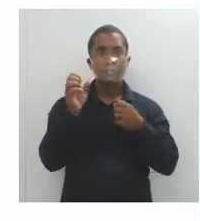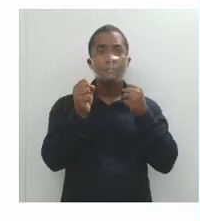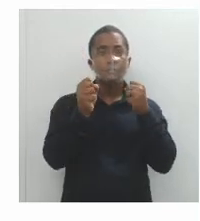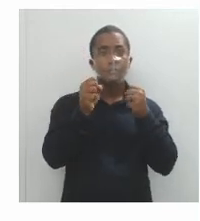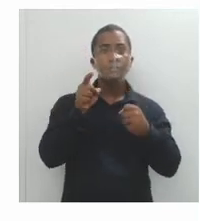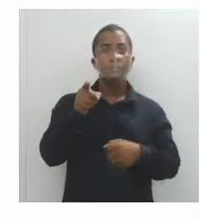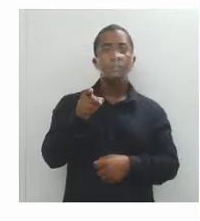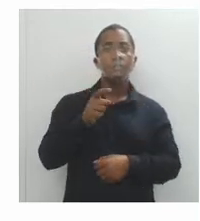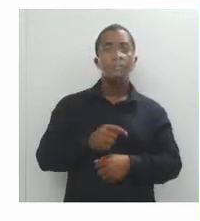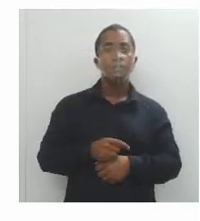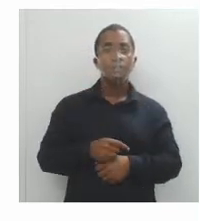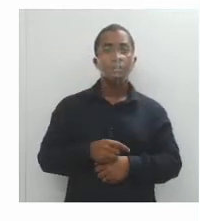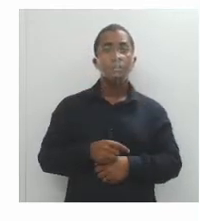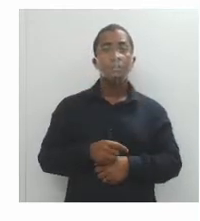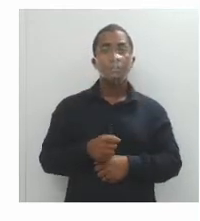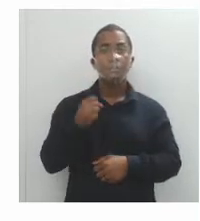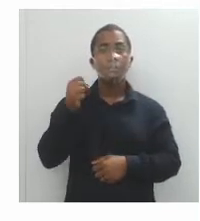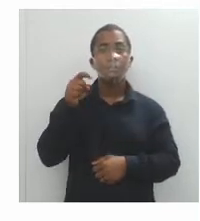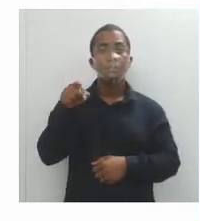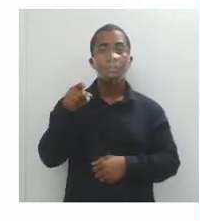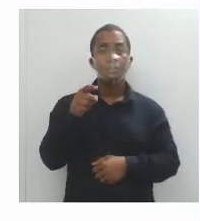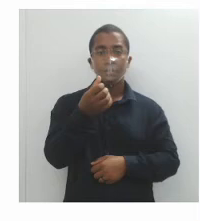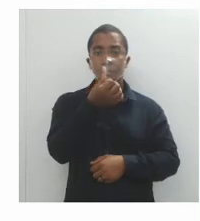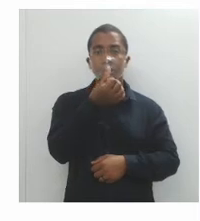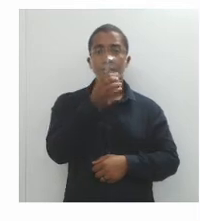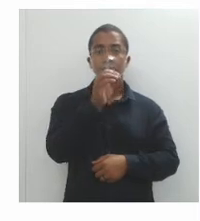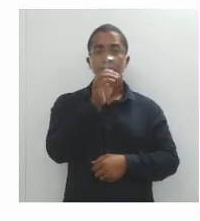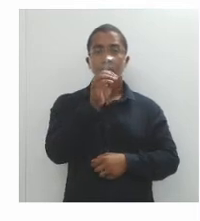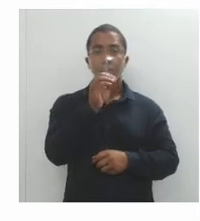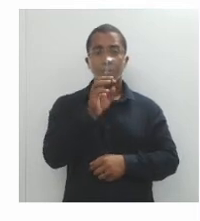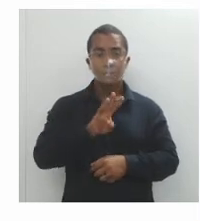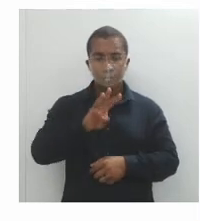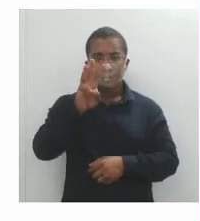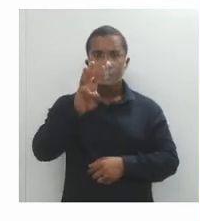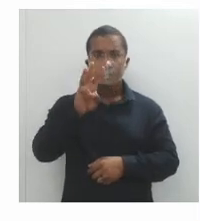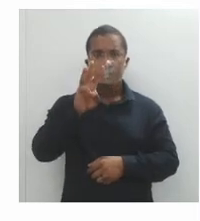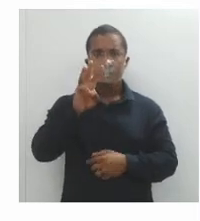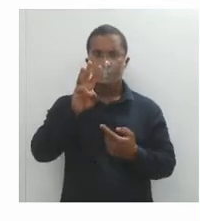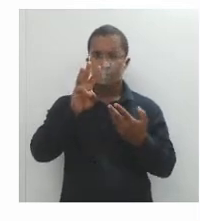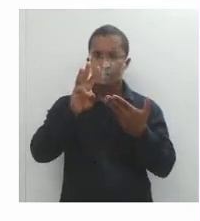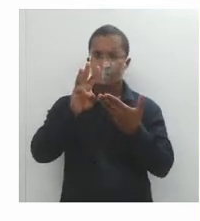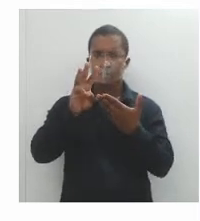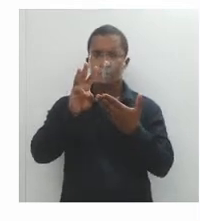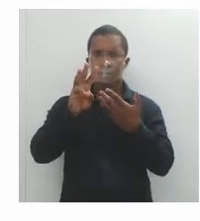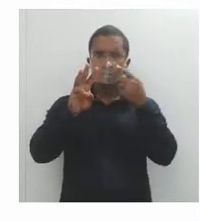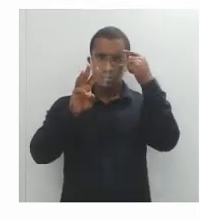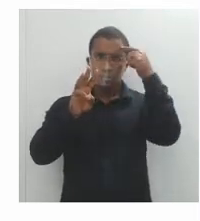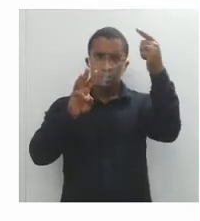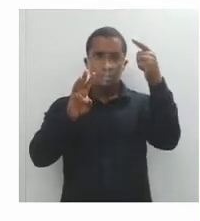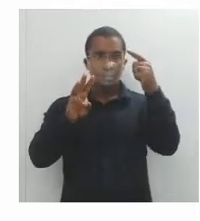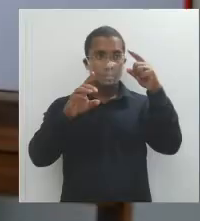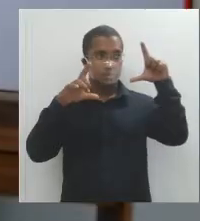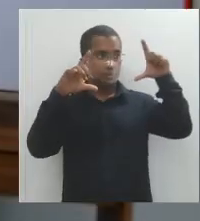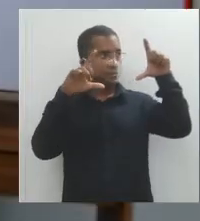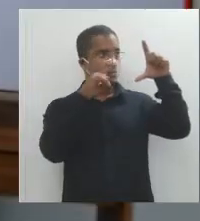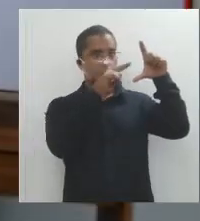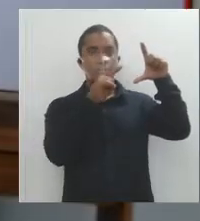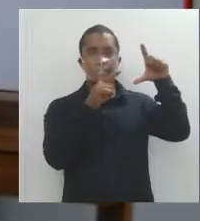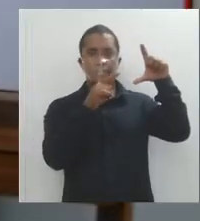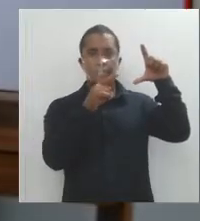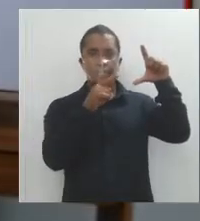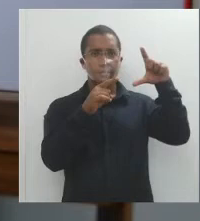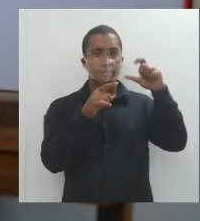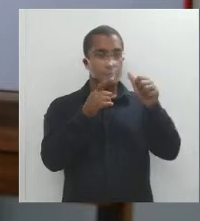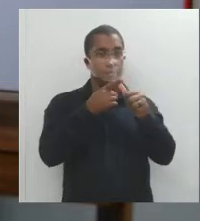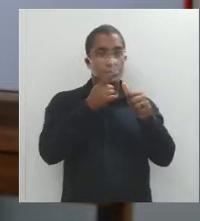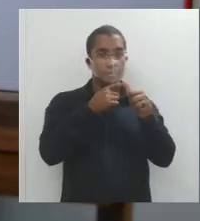para você olhar a potência dele aí, ó, 60 watts. Ou seja, enquanto o primeiro lá era 42 watts de potência,